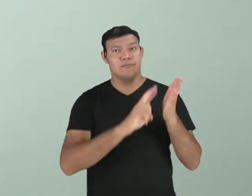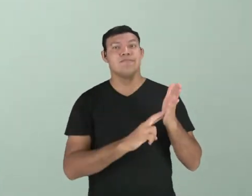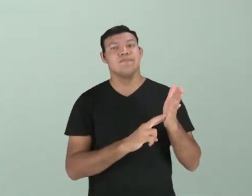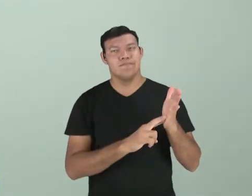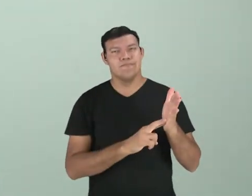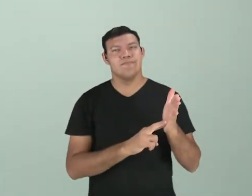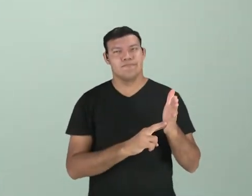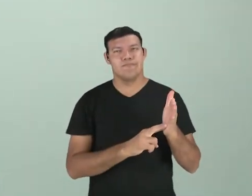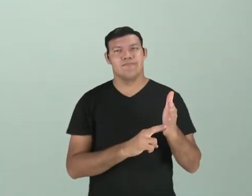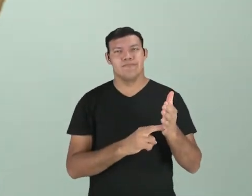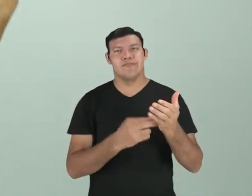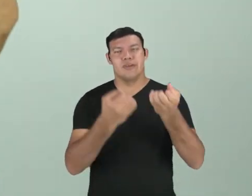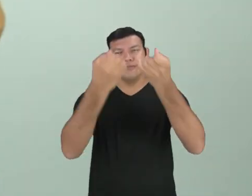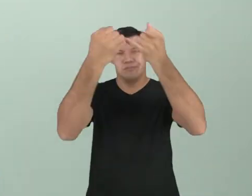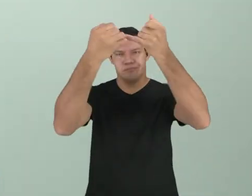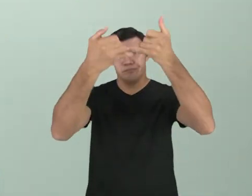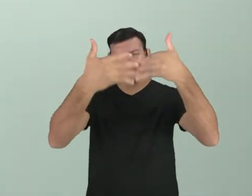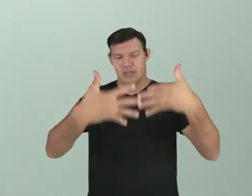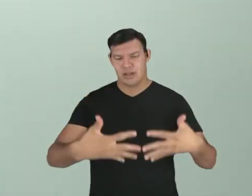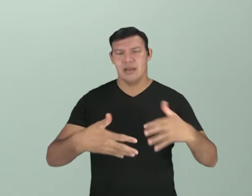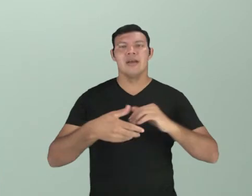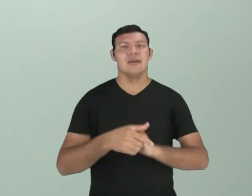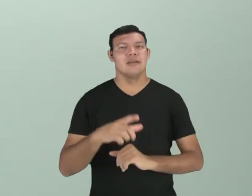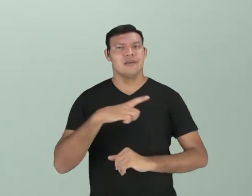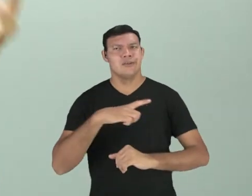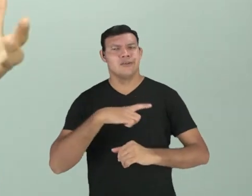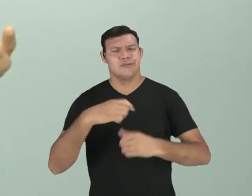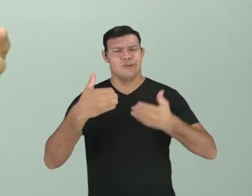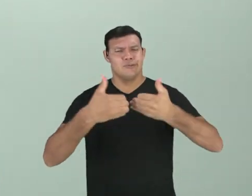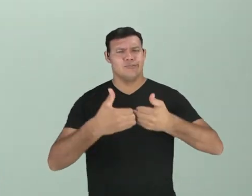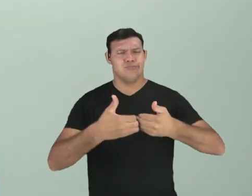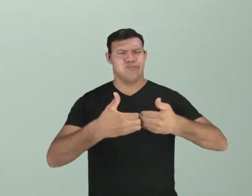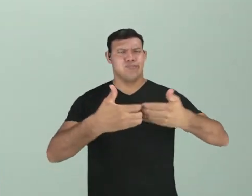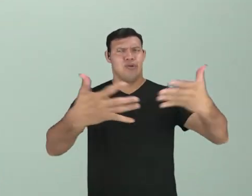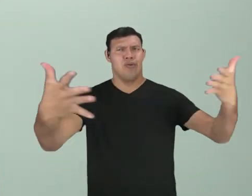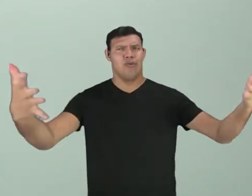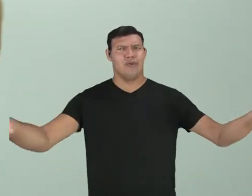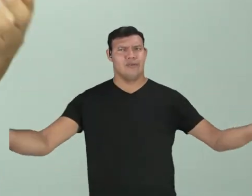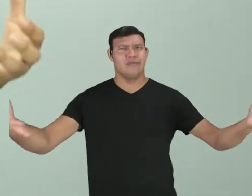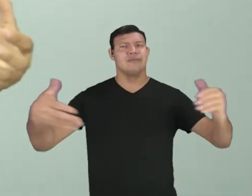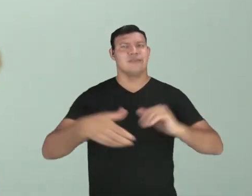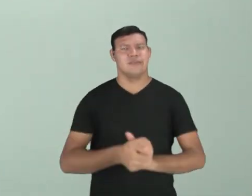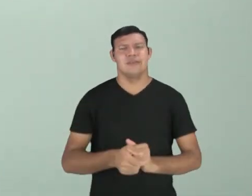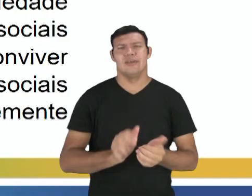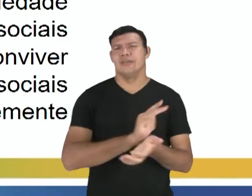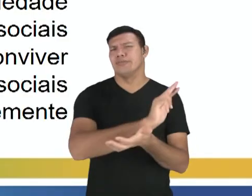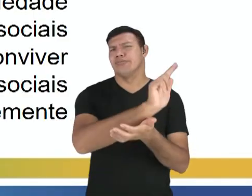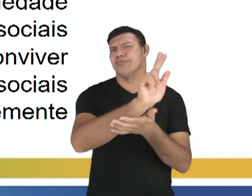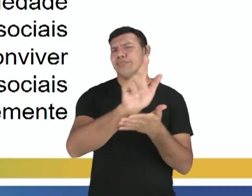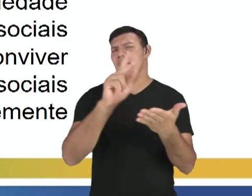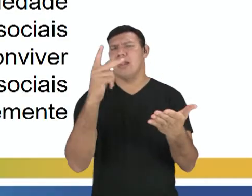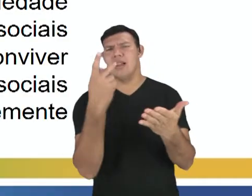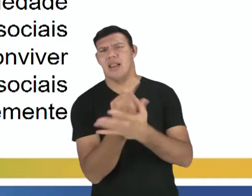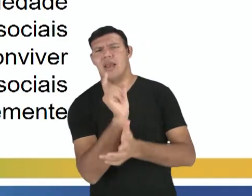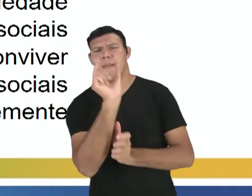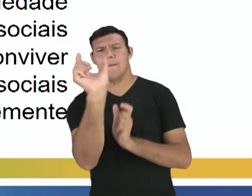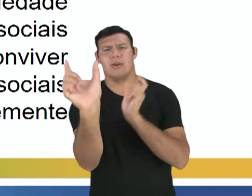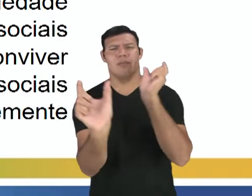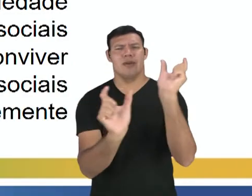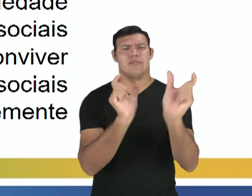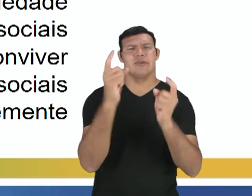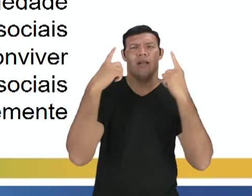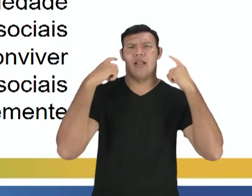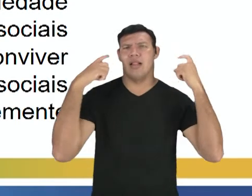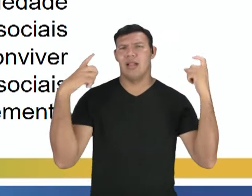explanar isso. Ele diz, ó, nós temos uma porta de acesso ampla. Vários fatos, verbetes, imagens. Isso